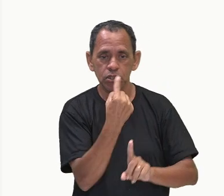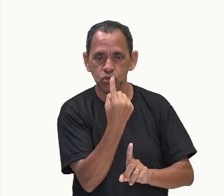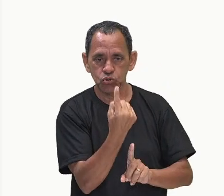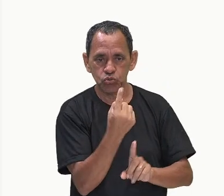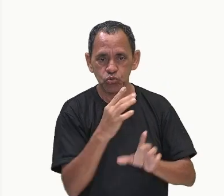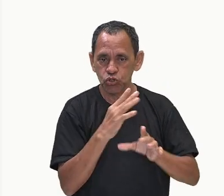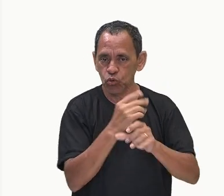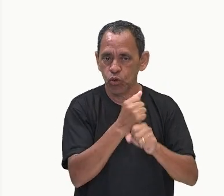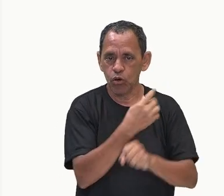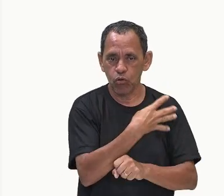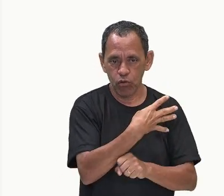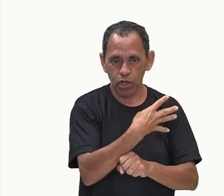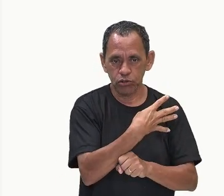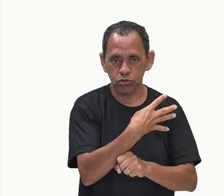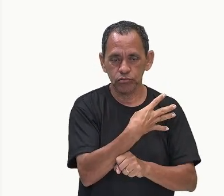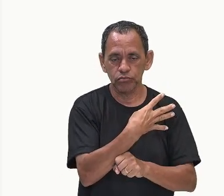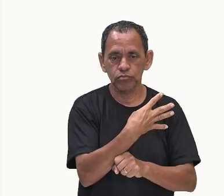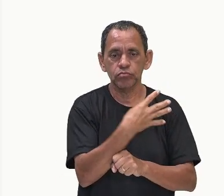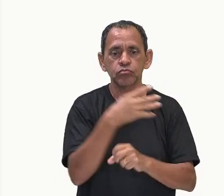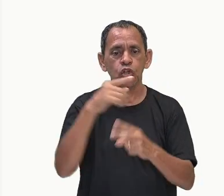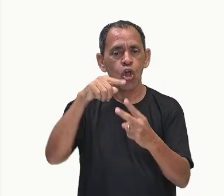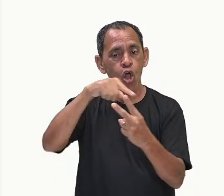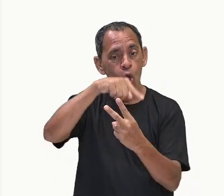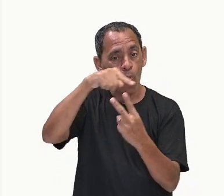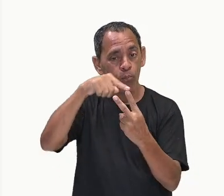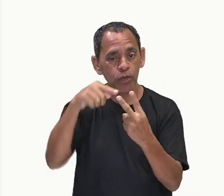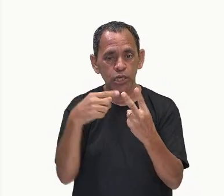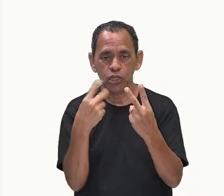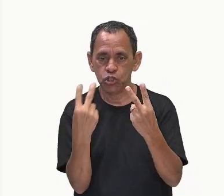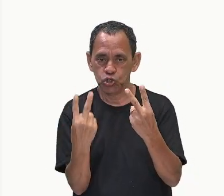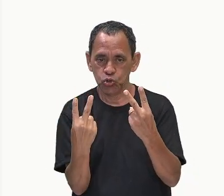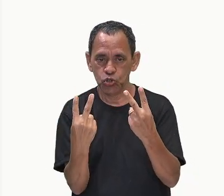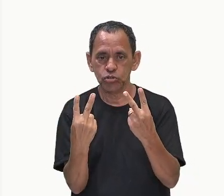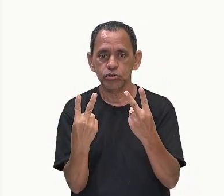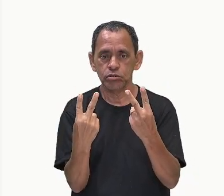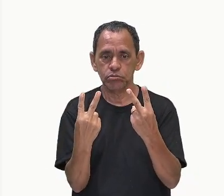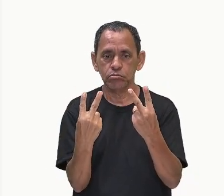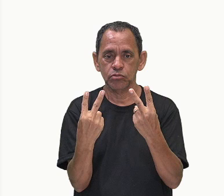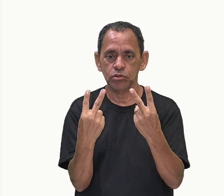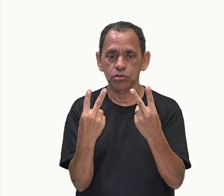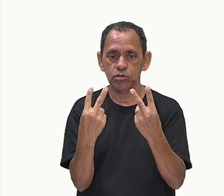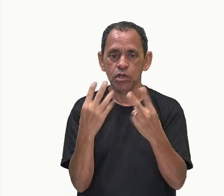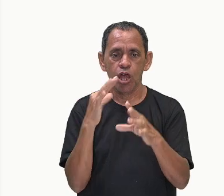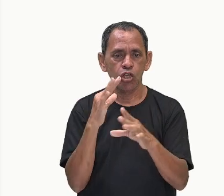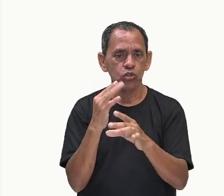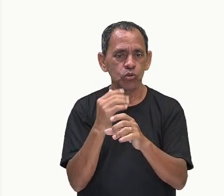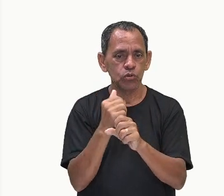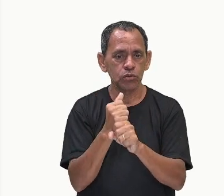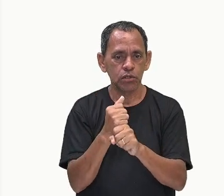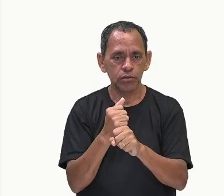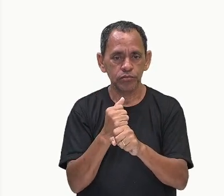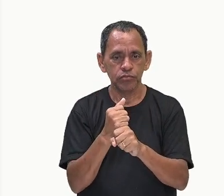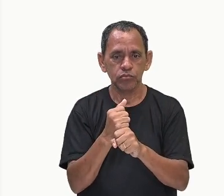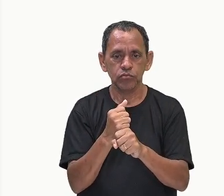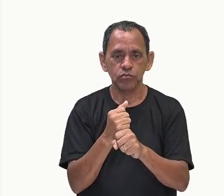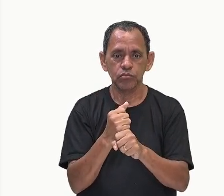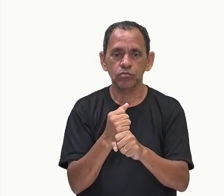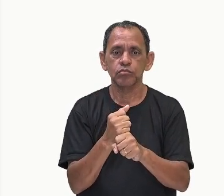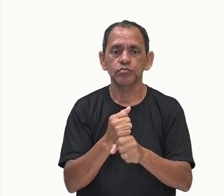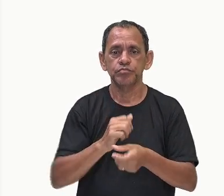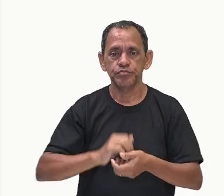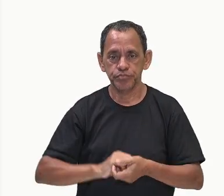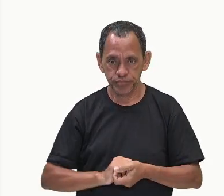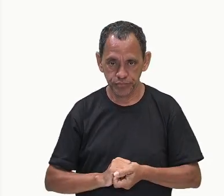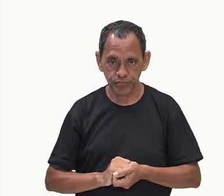bom? 2π multiplicado por 1 é igual ao próprio 2π. E para finalizar, temos